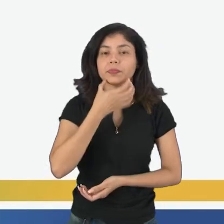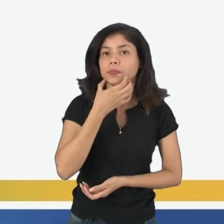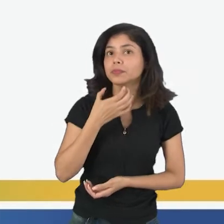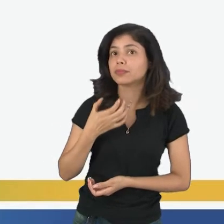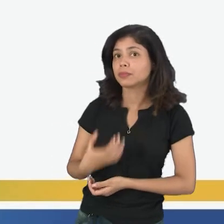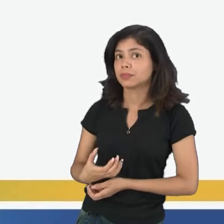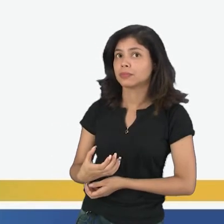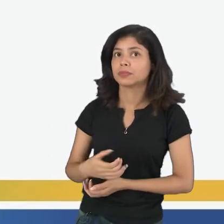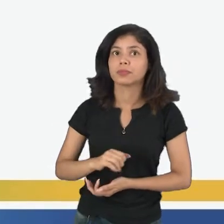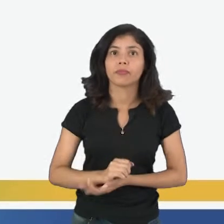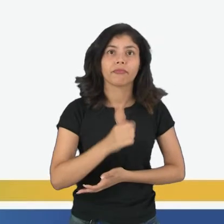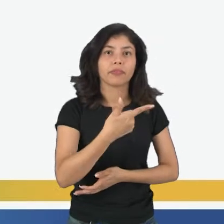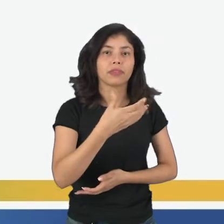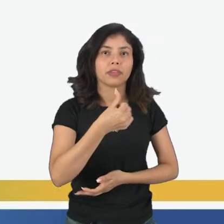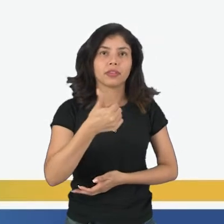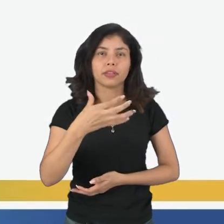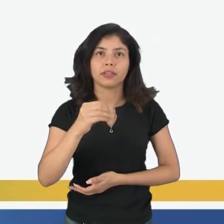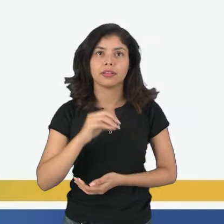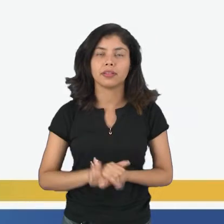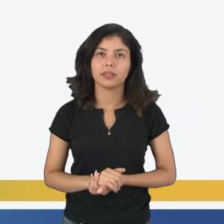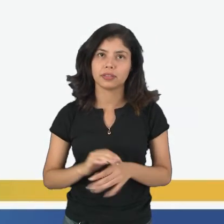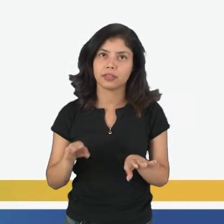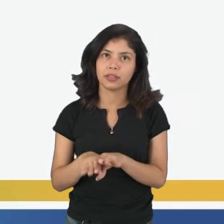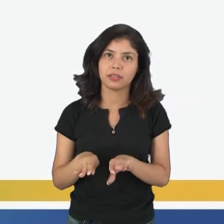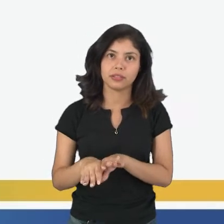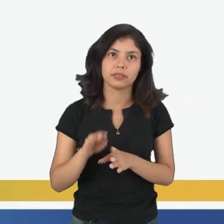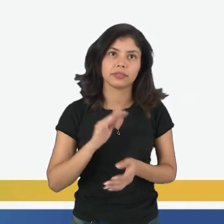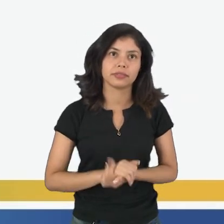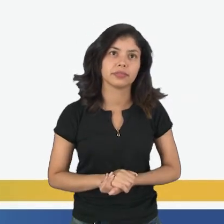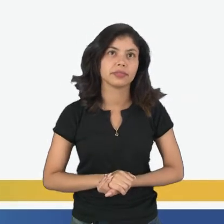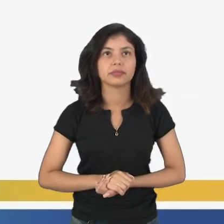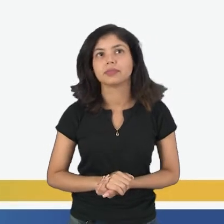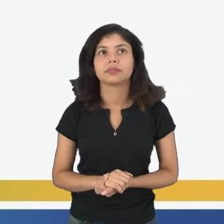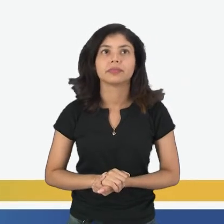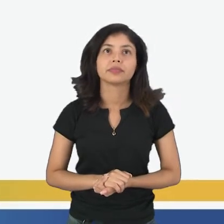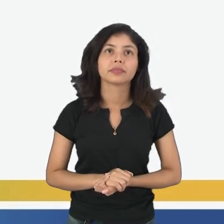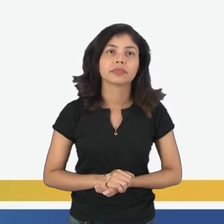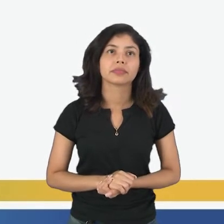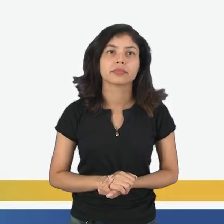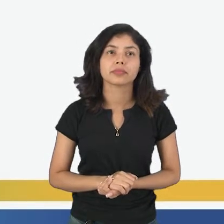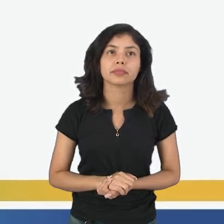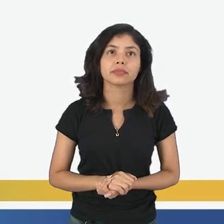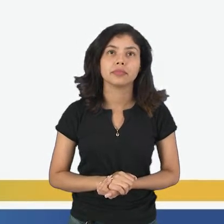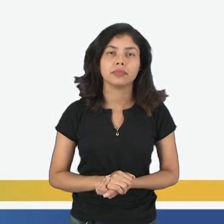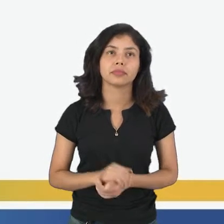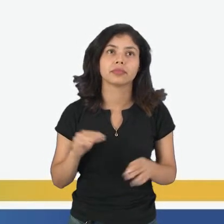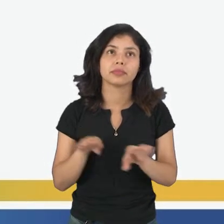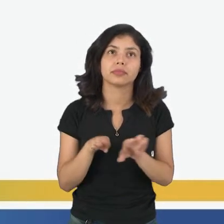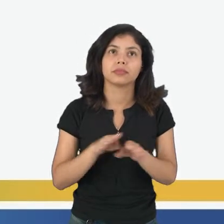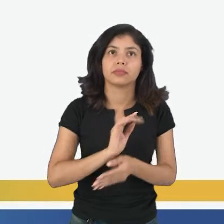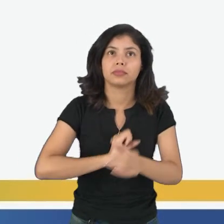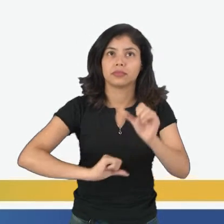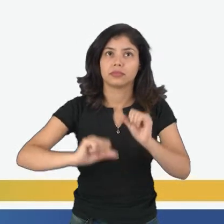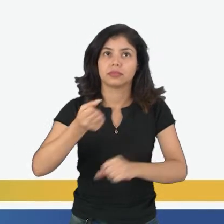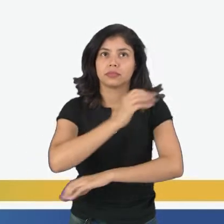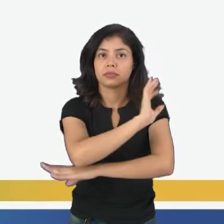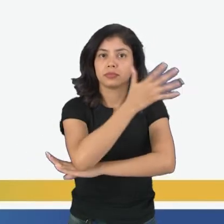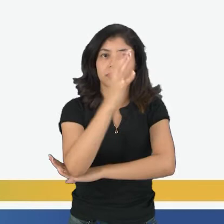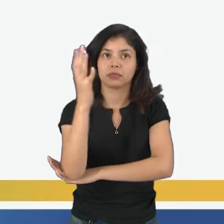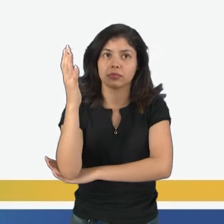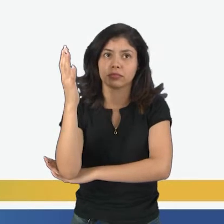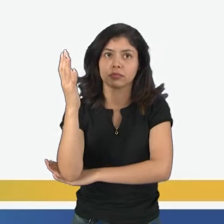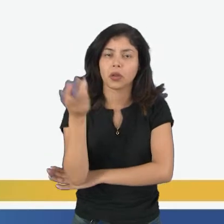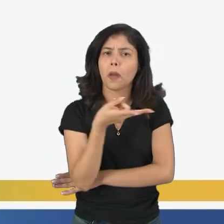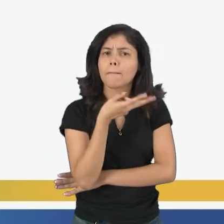na Praça da Revolução, uma imagem muito bonita, uma imagem noturna. Quantas transformações da paisagem é um aspecto interessante